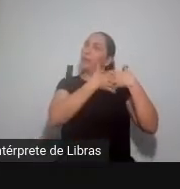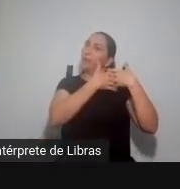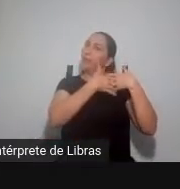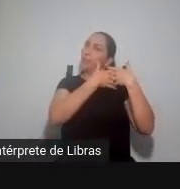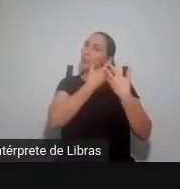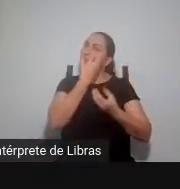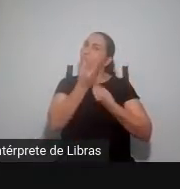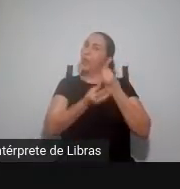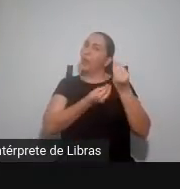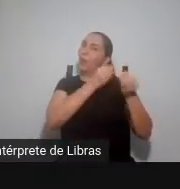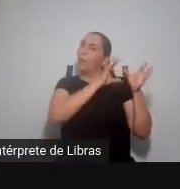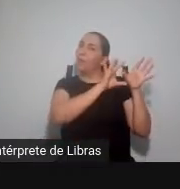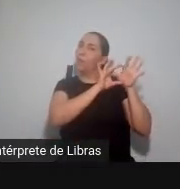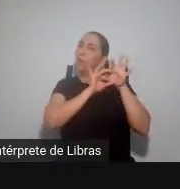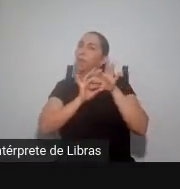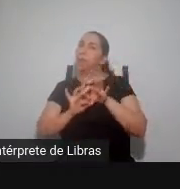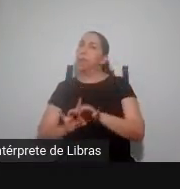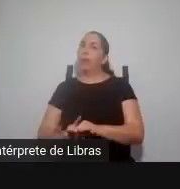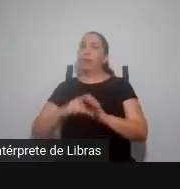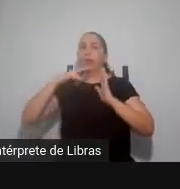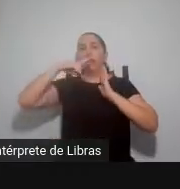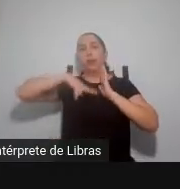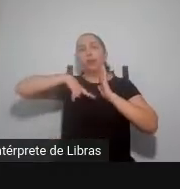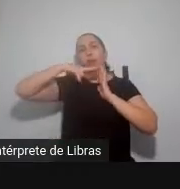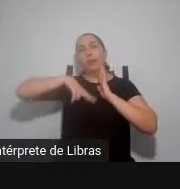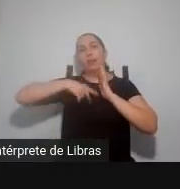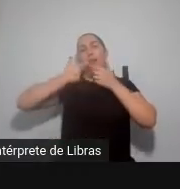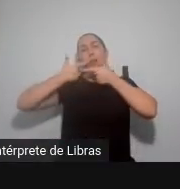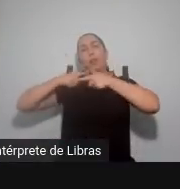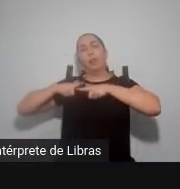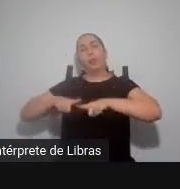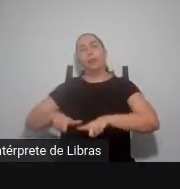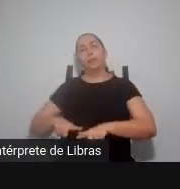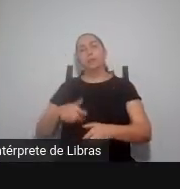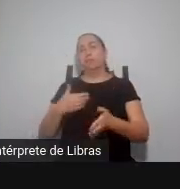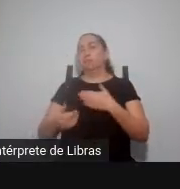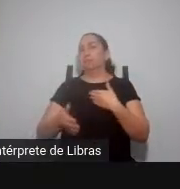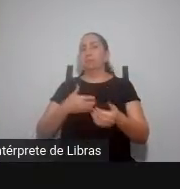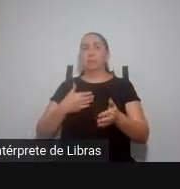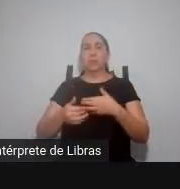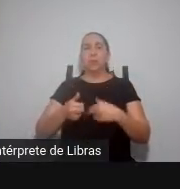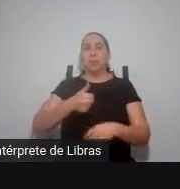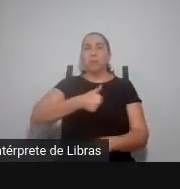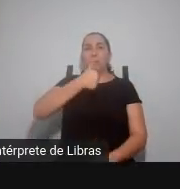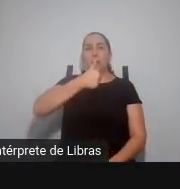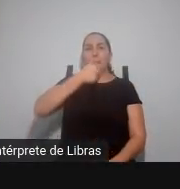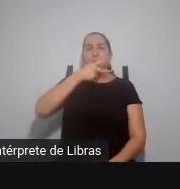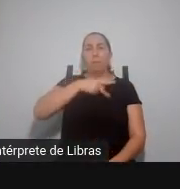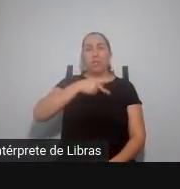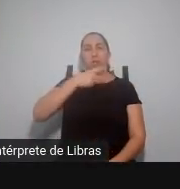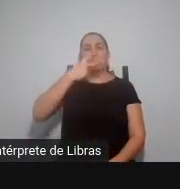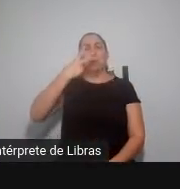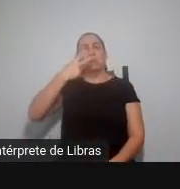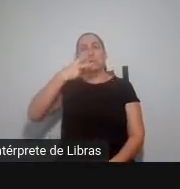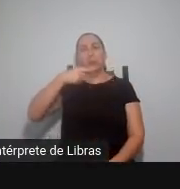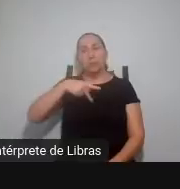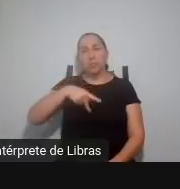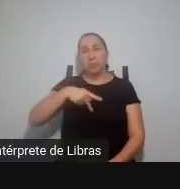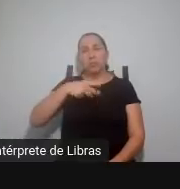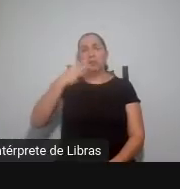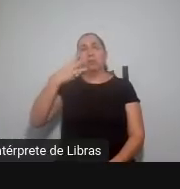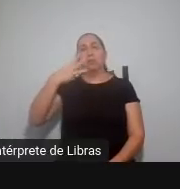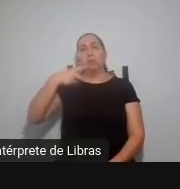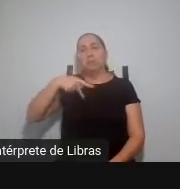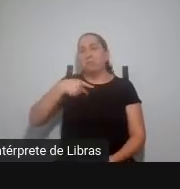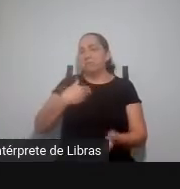conexões para se apropriar da linguagem. Agora, independente do terceiro, no primeiro, no segundo, ele vai ser alfabetizado?